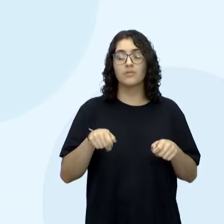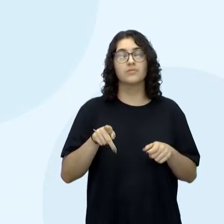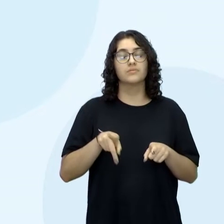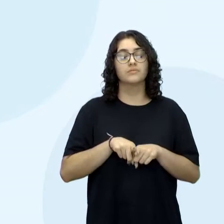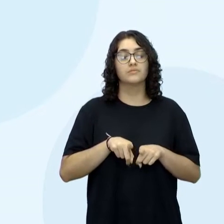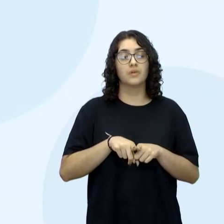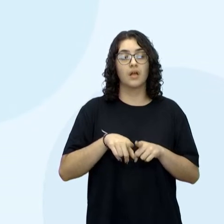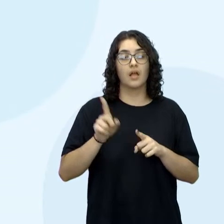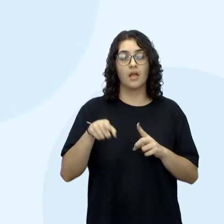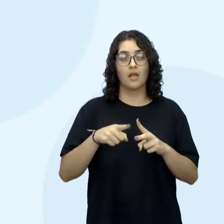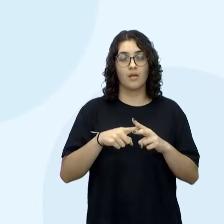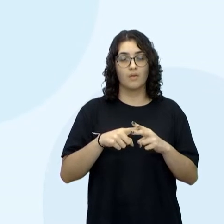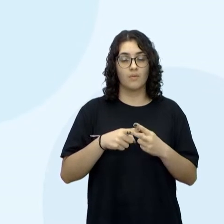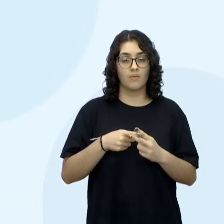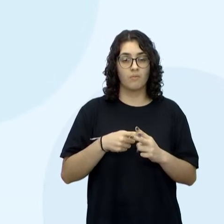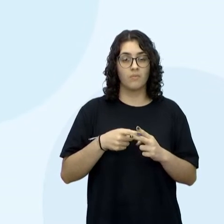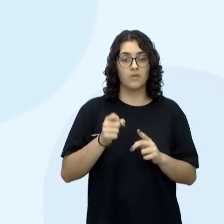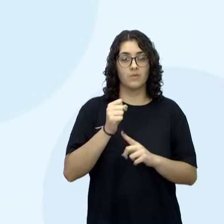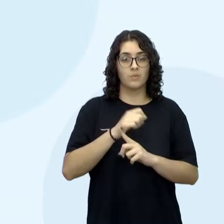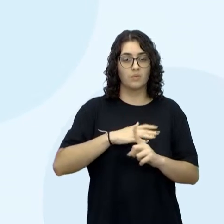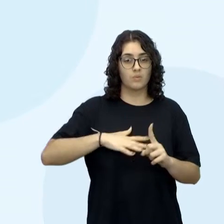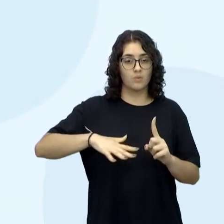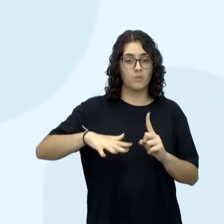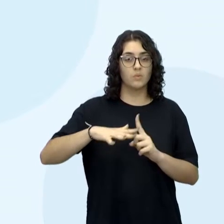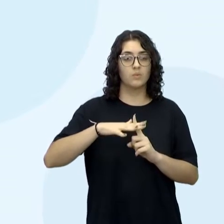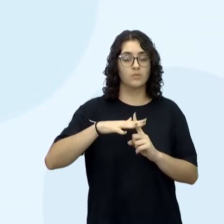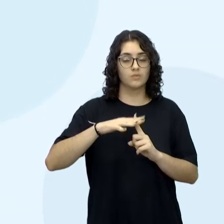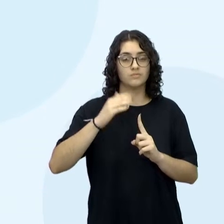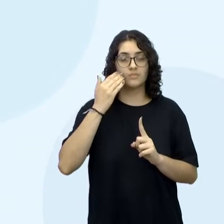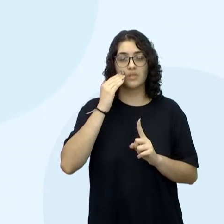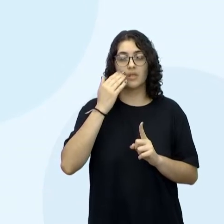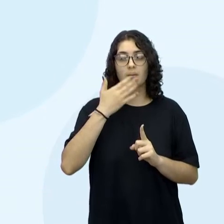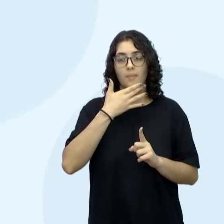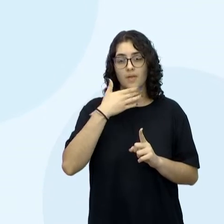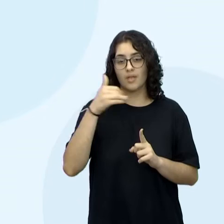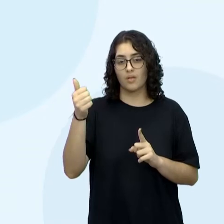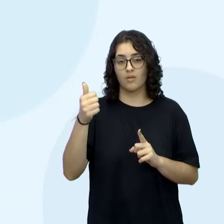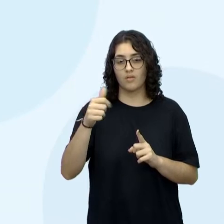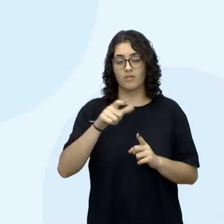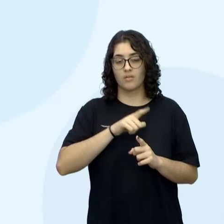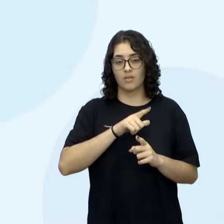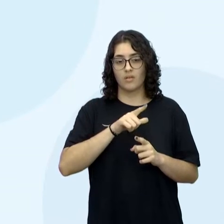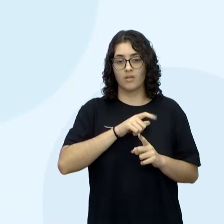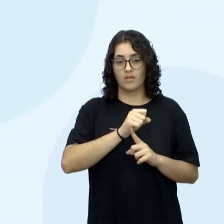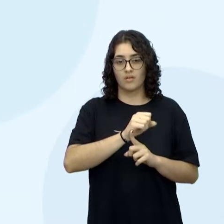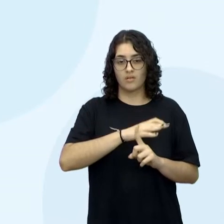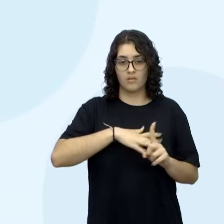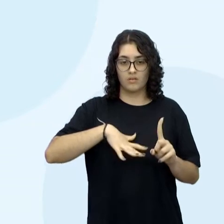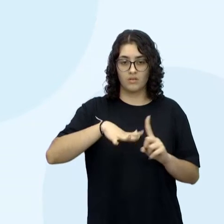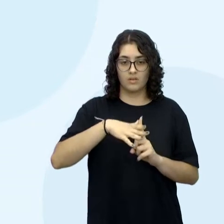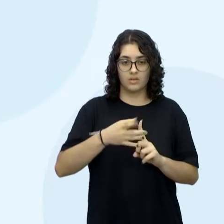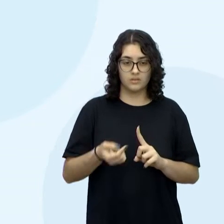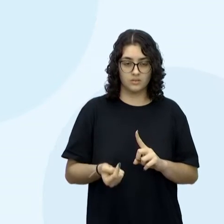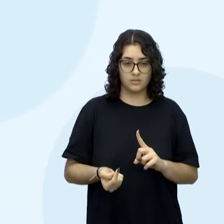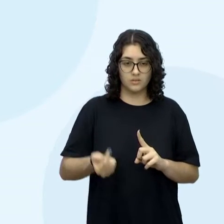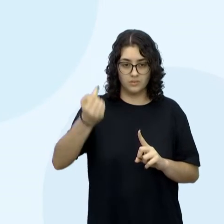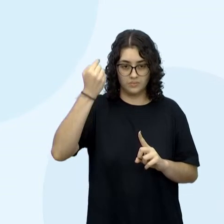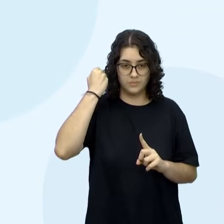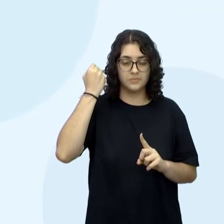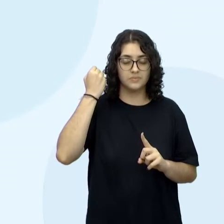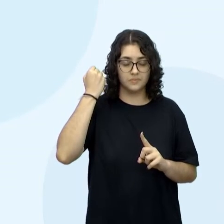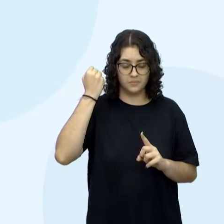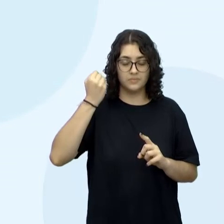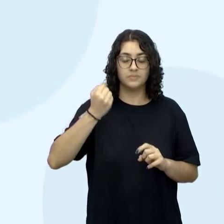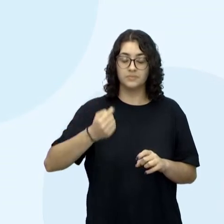inclusive uma ferramenta aí da sociologia também, né? Para entender melhor as sociedades antigas e